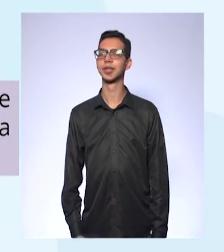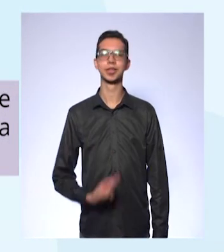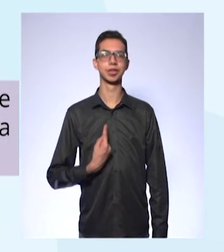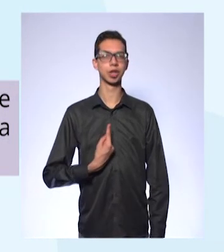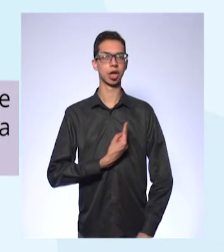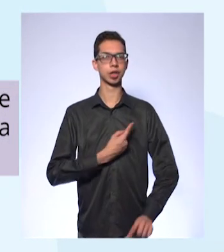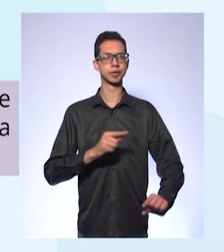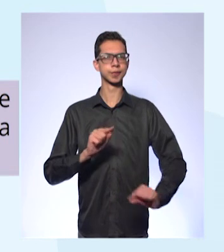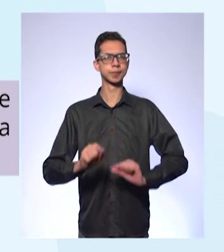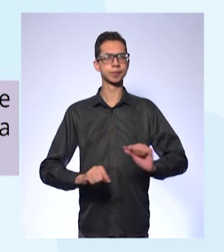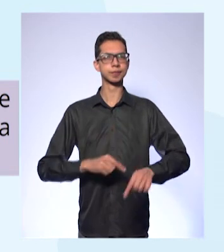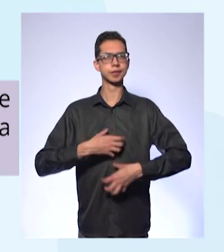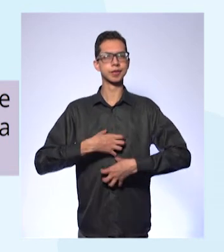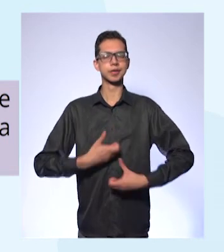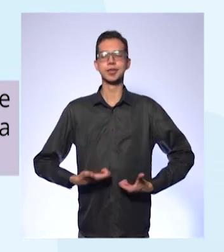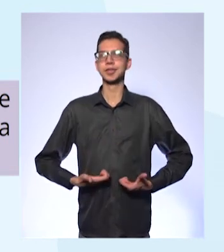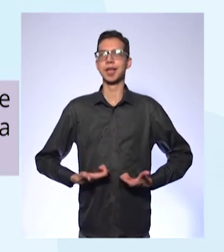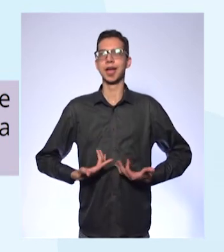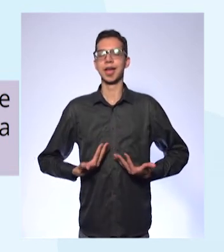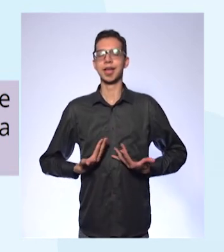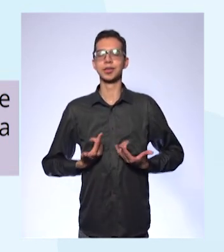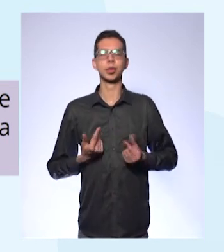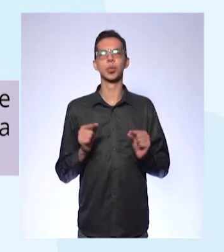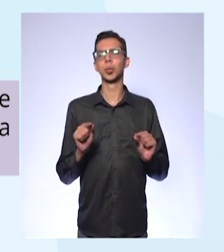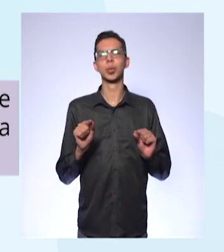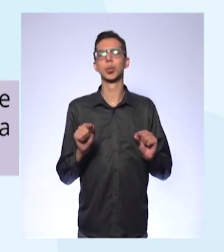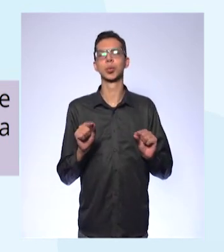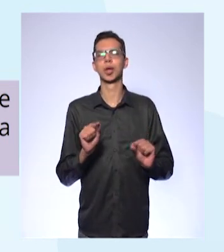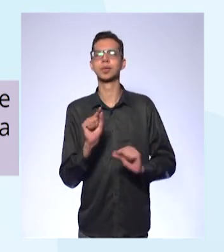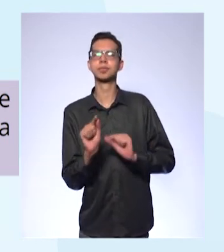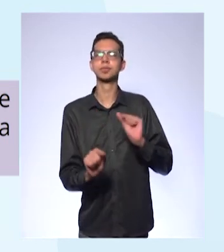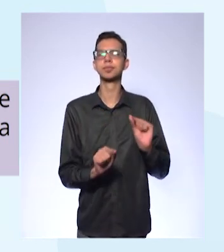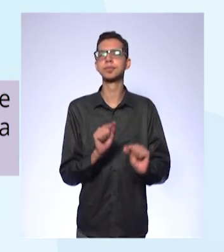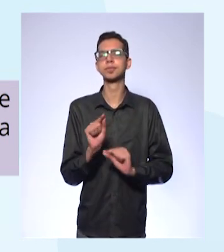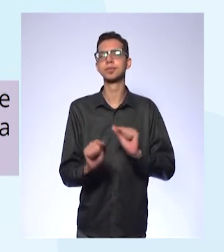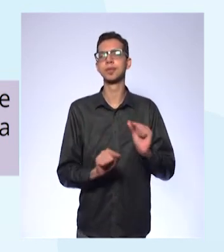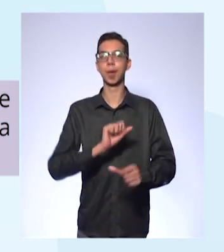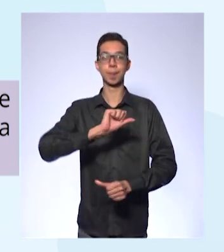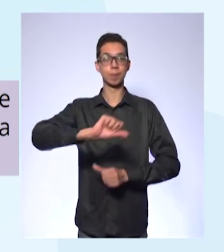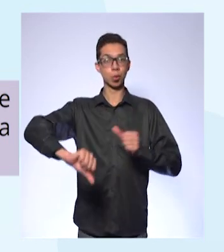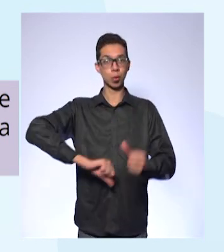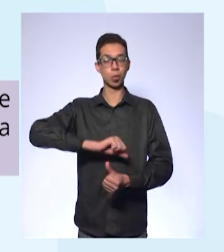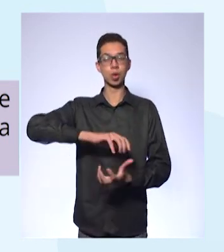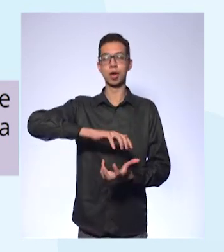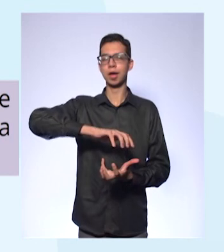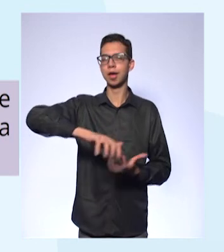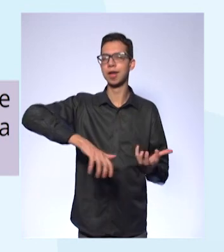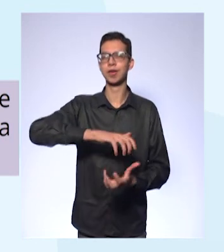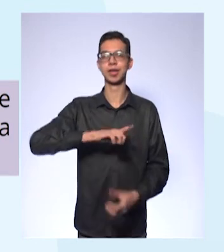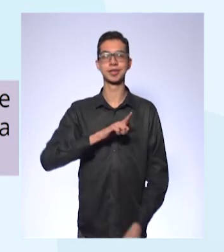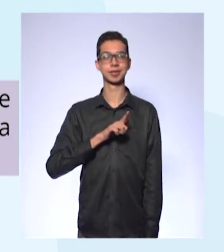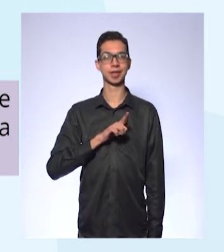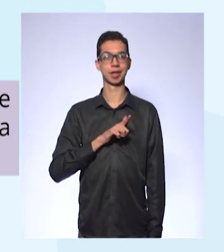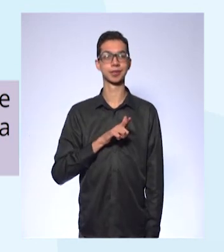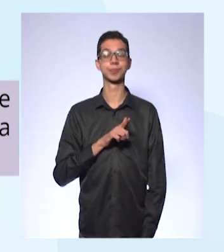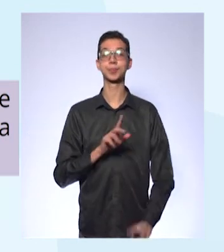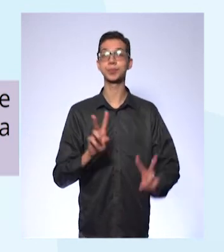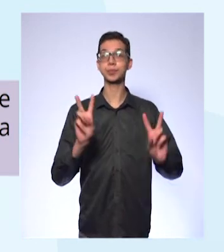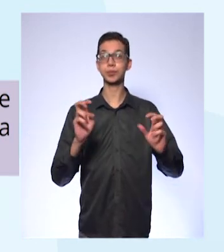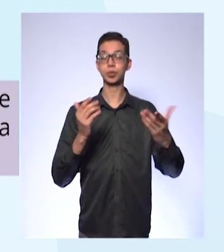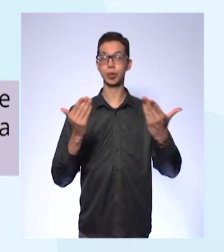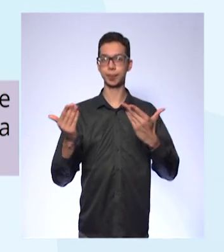O que motivou essa revolução, o que motivou essa revolta aí, que estava relacionado com aquela imagem do